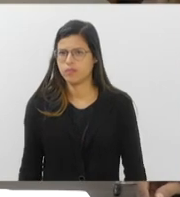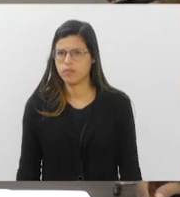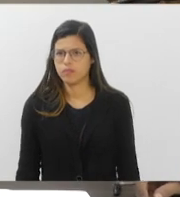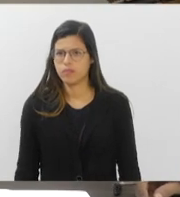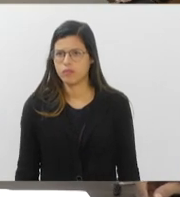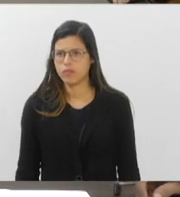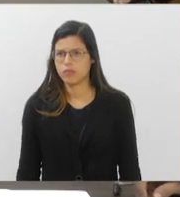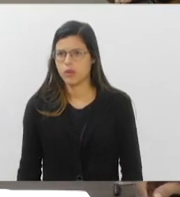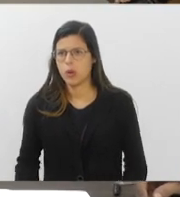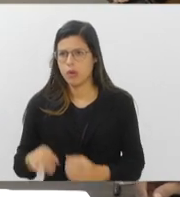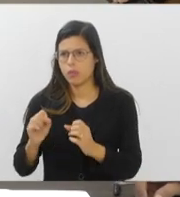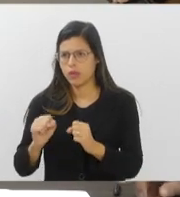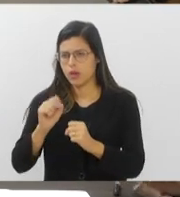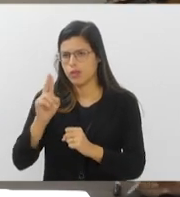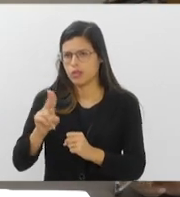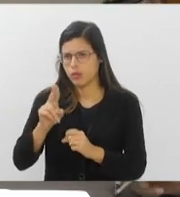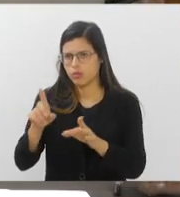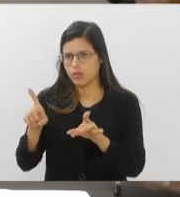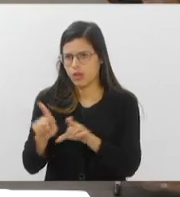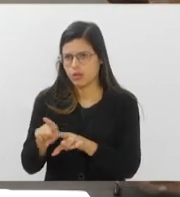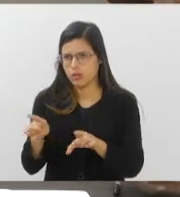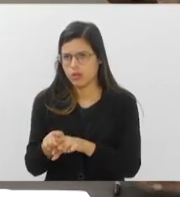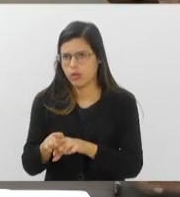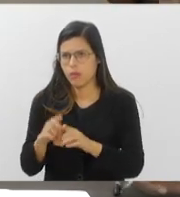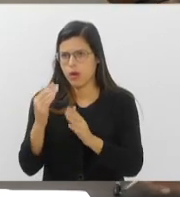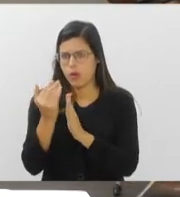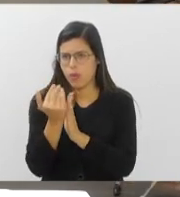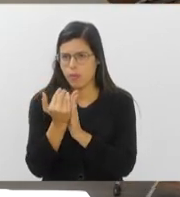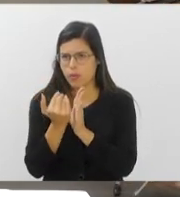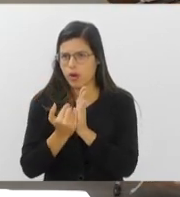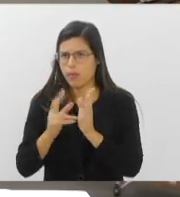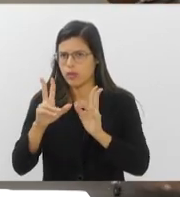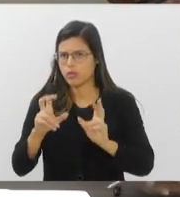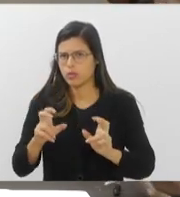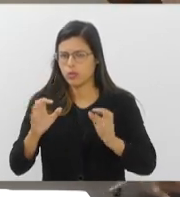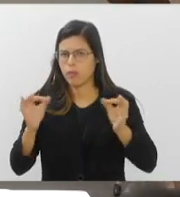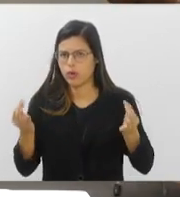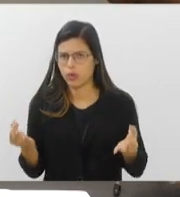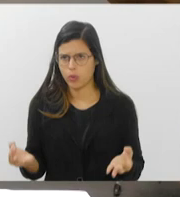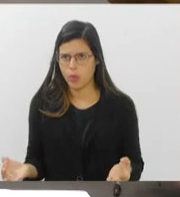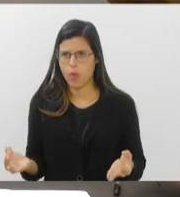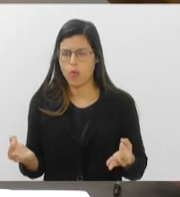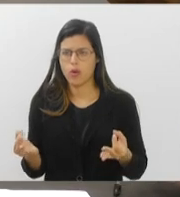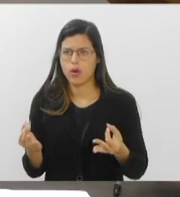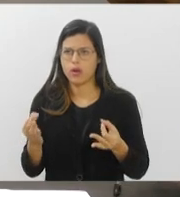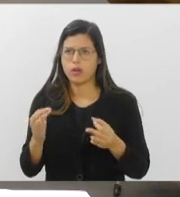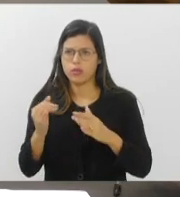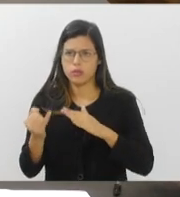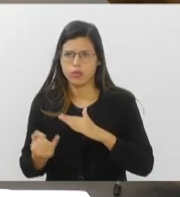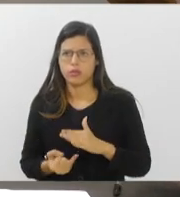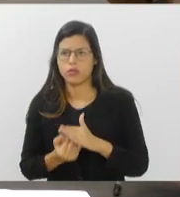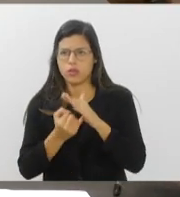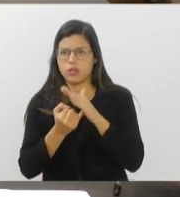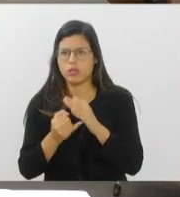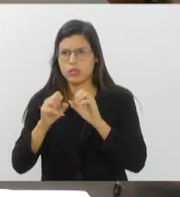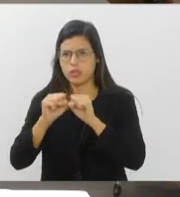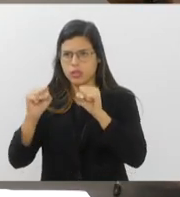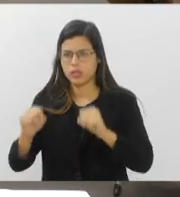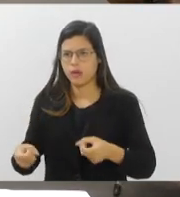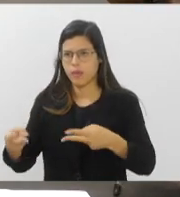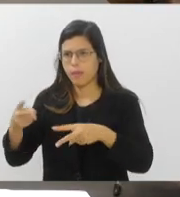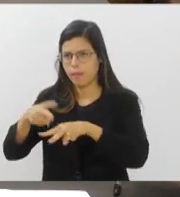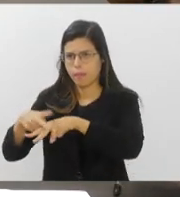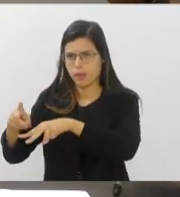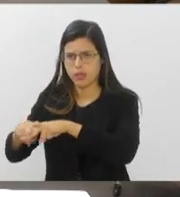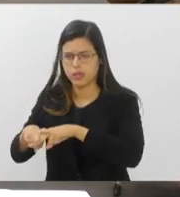Poderá ser implantado também. O programa de desenvolvimento da atividade yoga poderá ser implantado em instituições do sistema penitenciário, tá, com